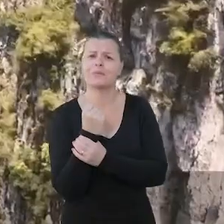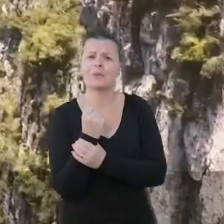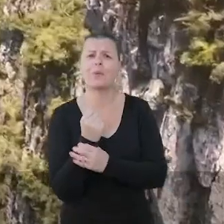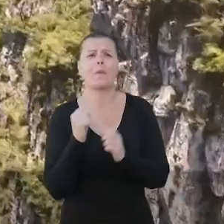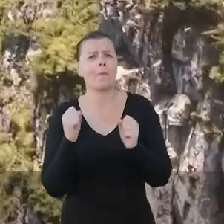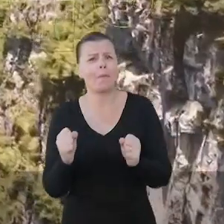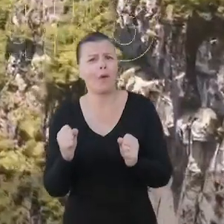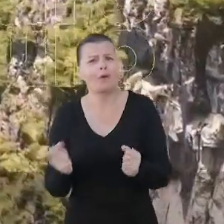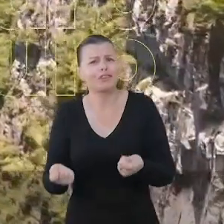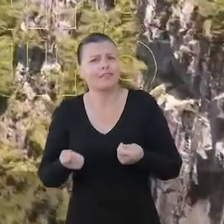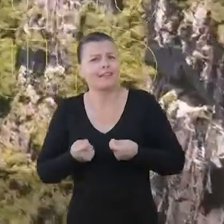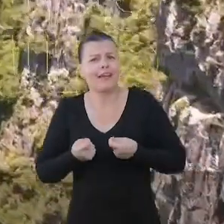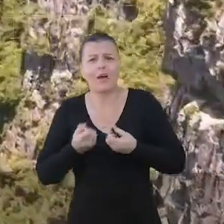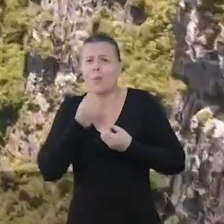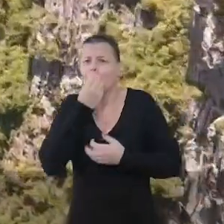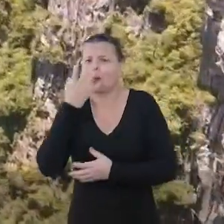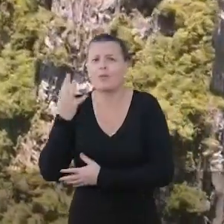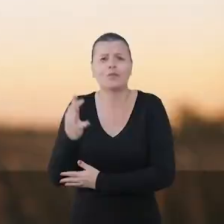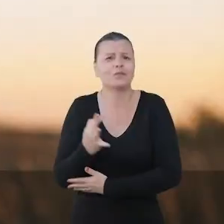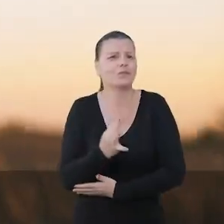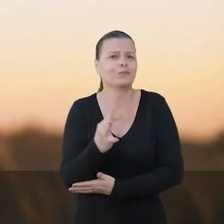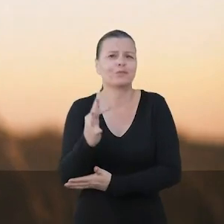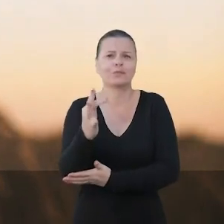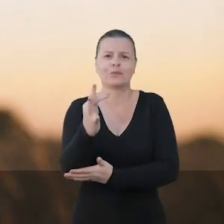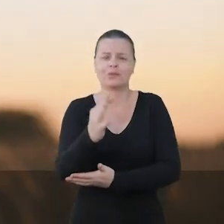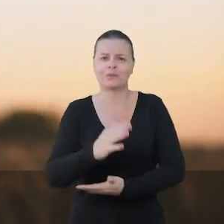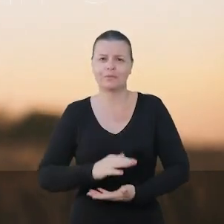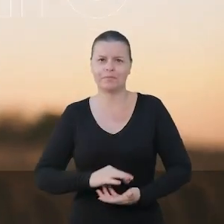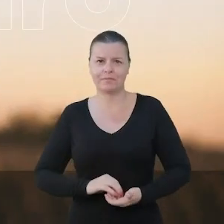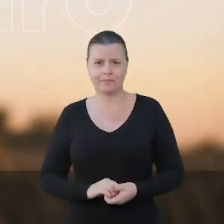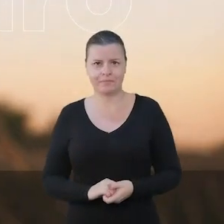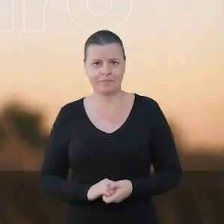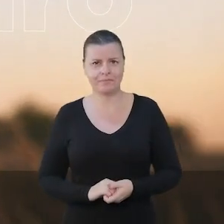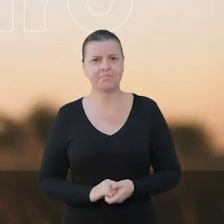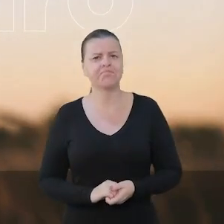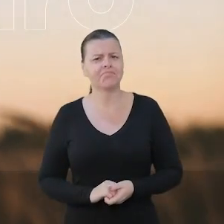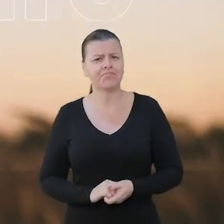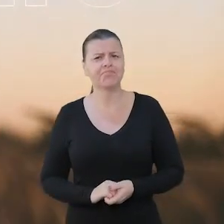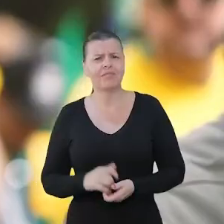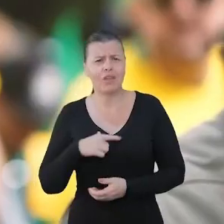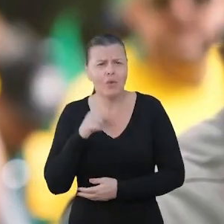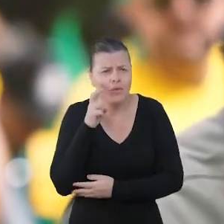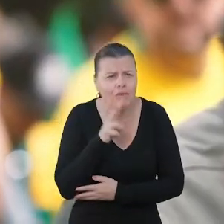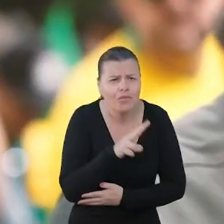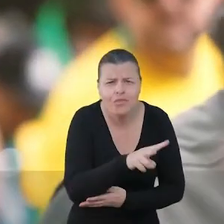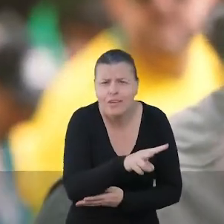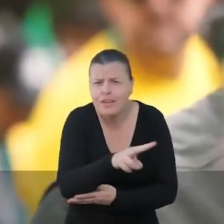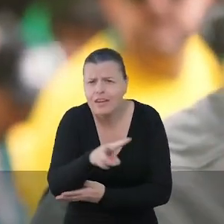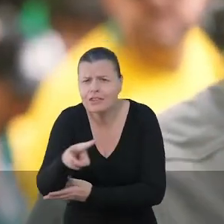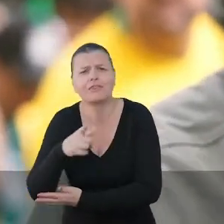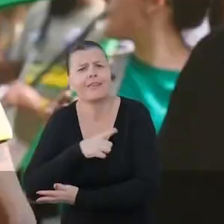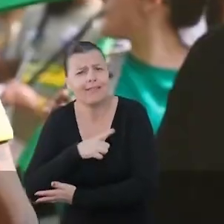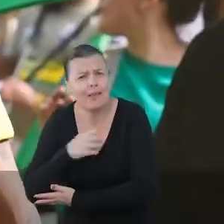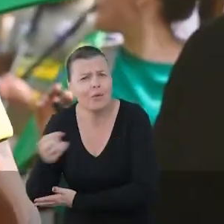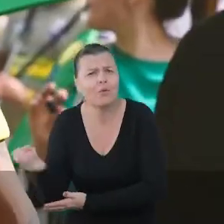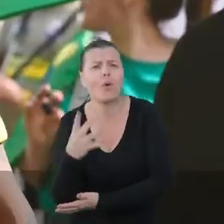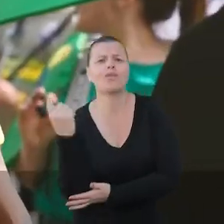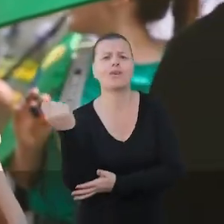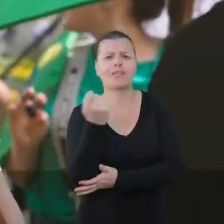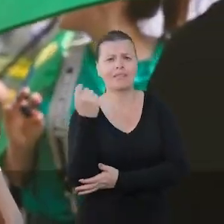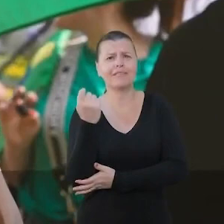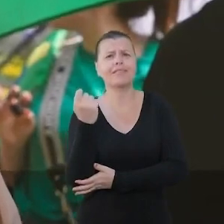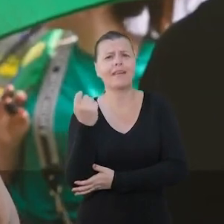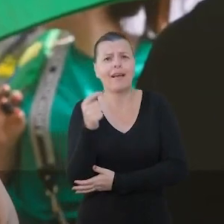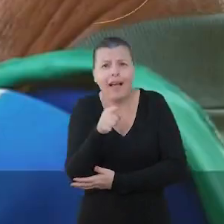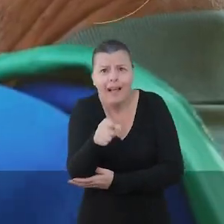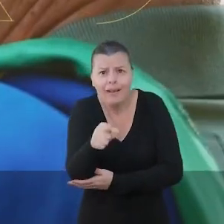um caminho seguro que nos leva ao grande futuro. Há um novo Rio Grande no